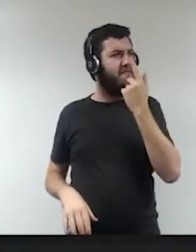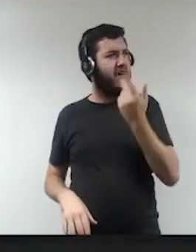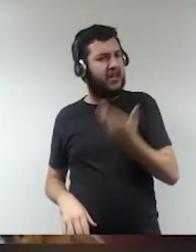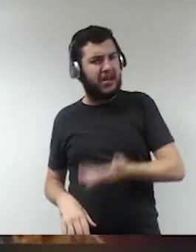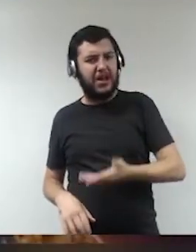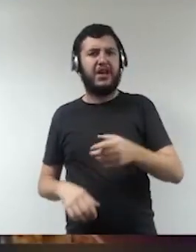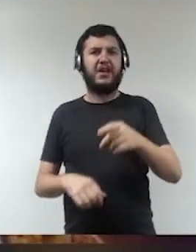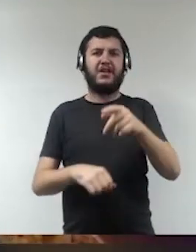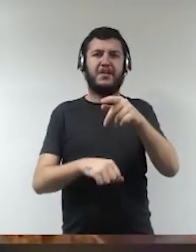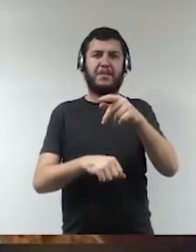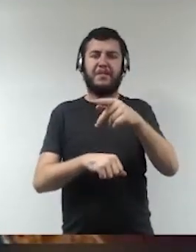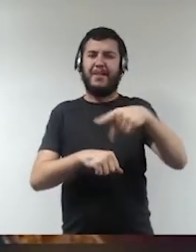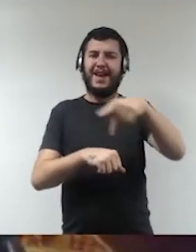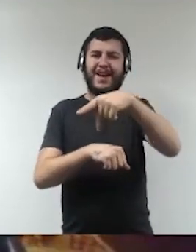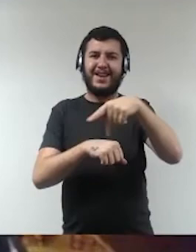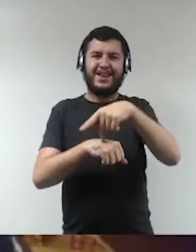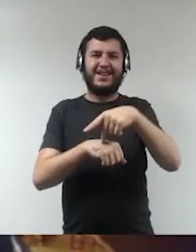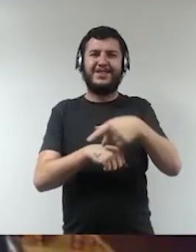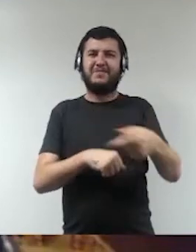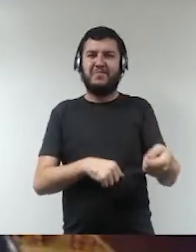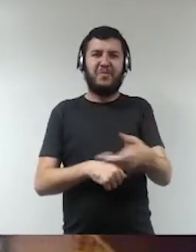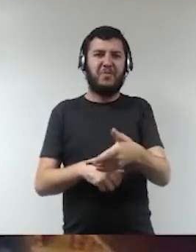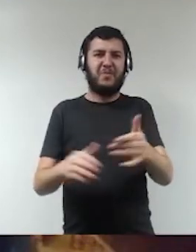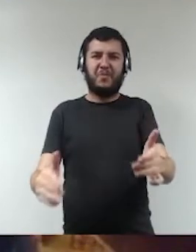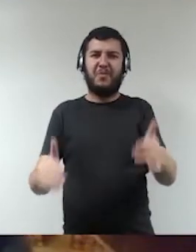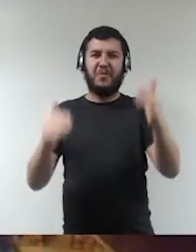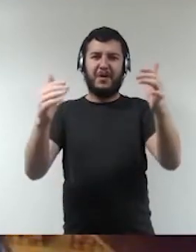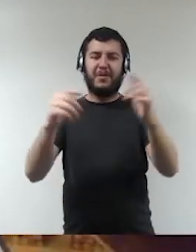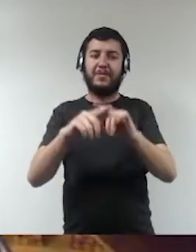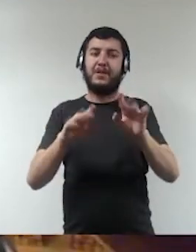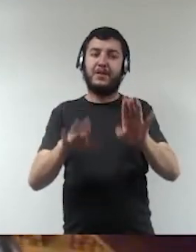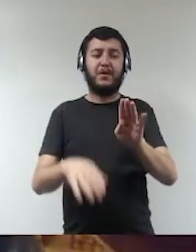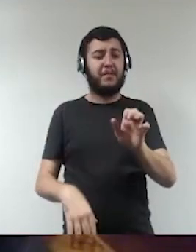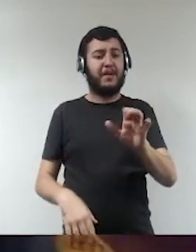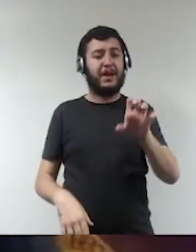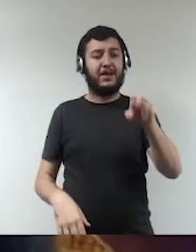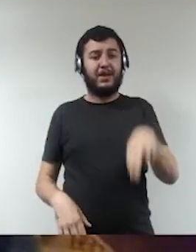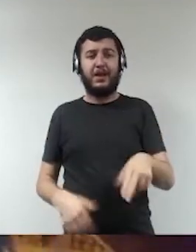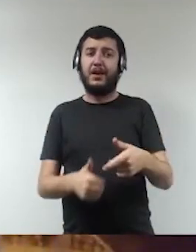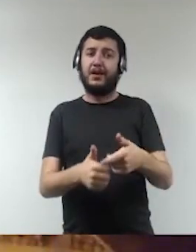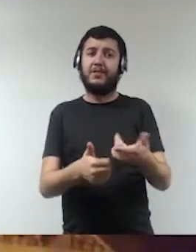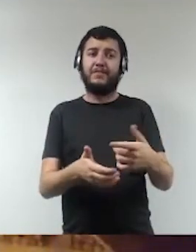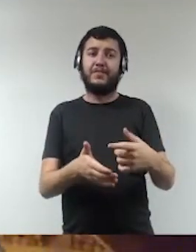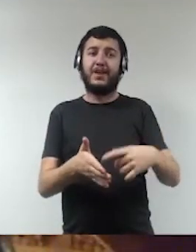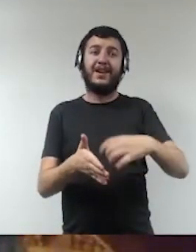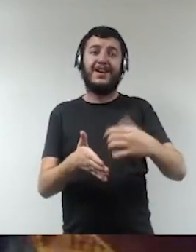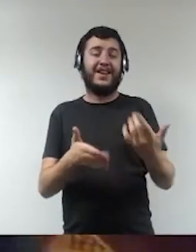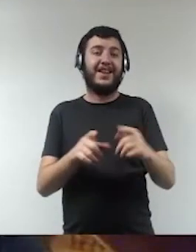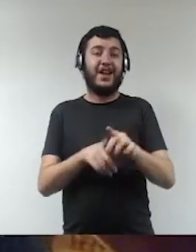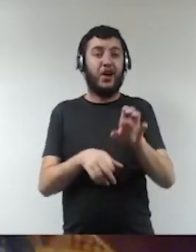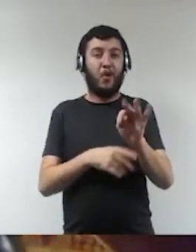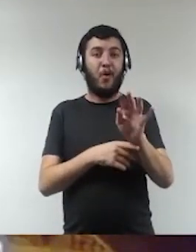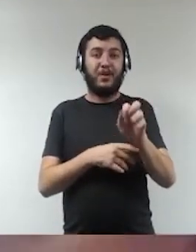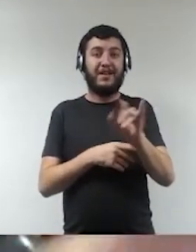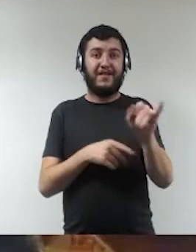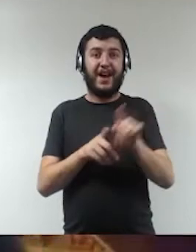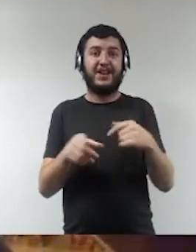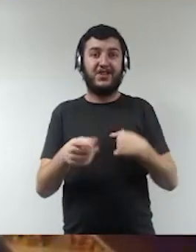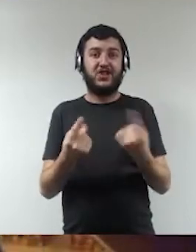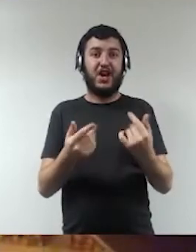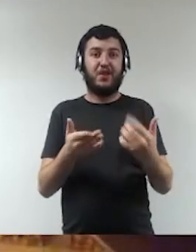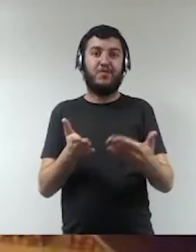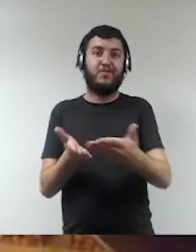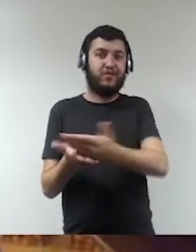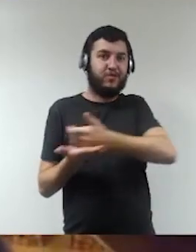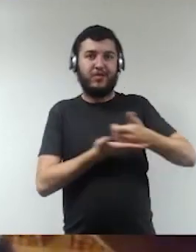Bacen lá na conta, nossa, que evoluído. Mas a segunda pergunta que ele vai fazer, mas os juízes cumprem as leis, porque vocês vão contar todas